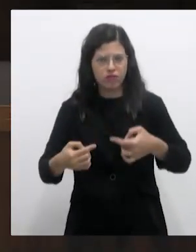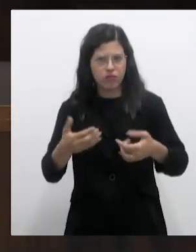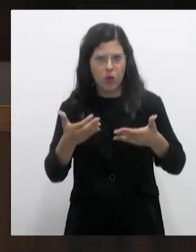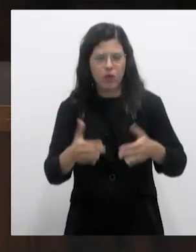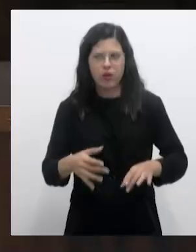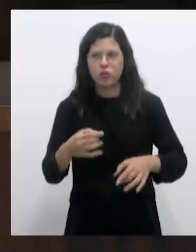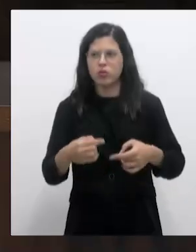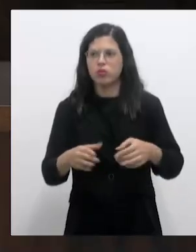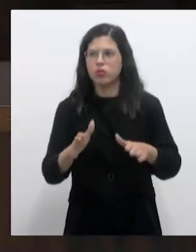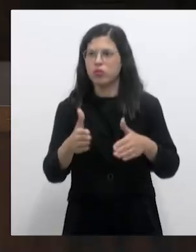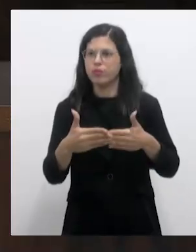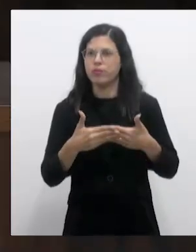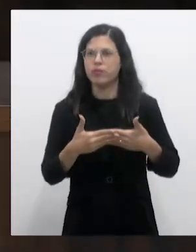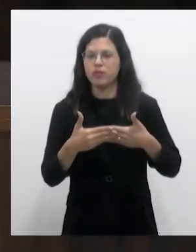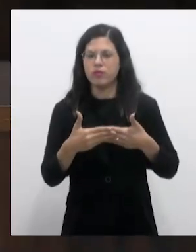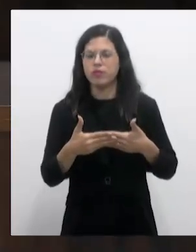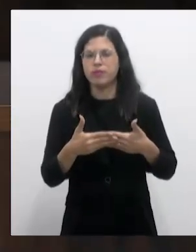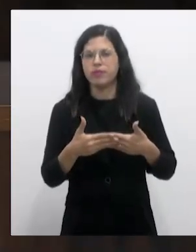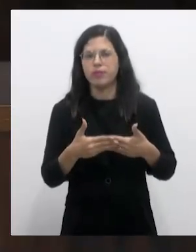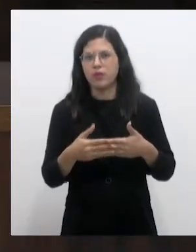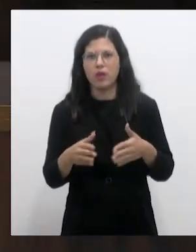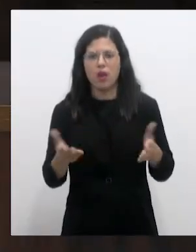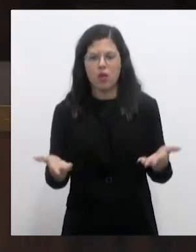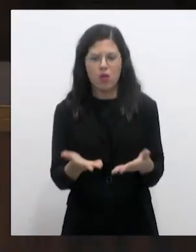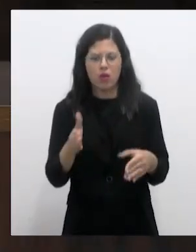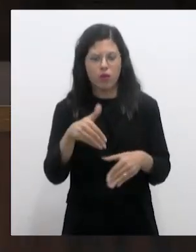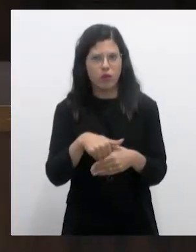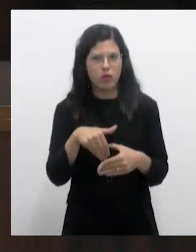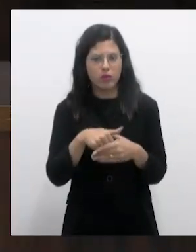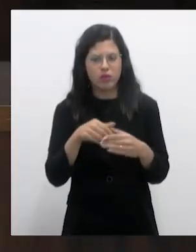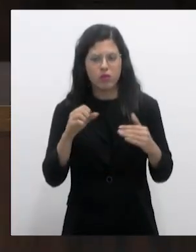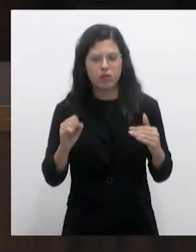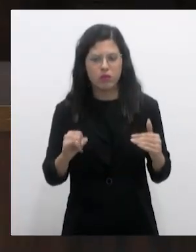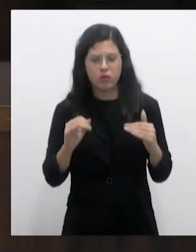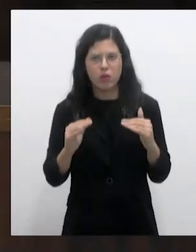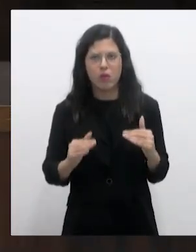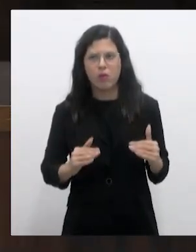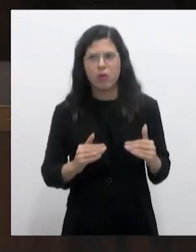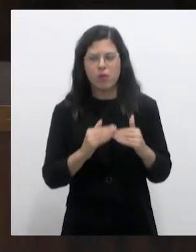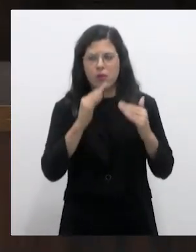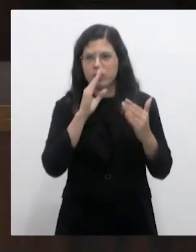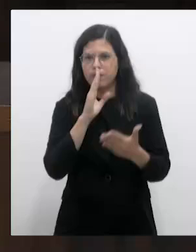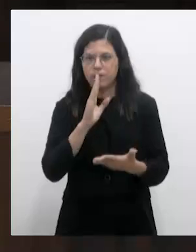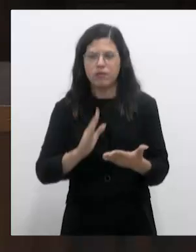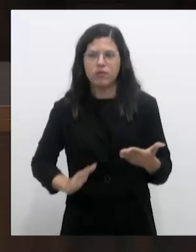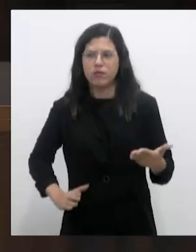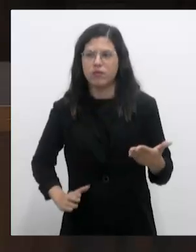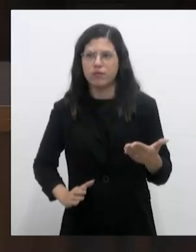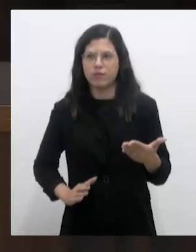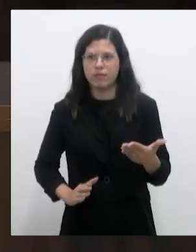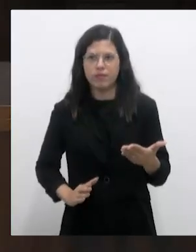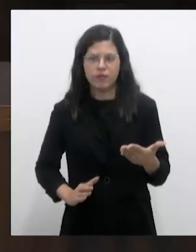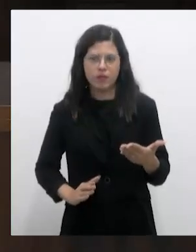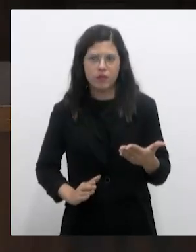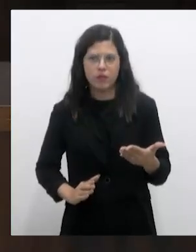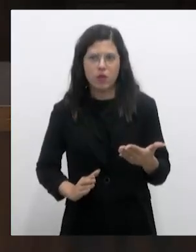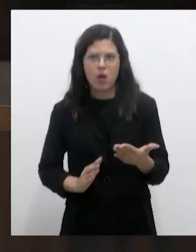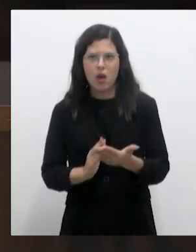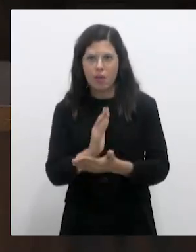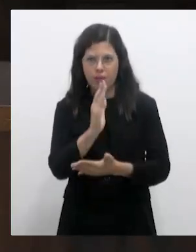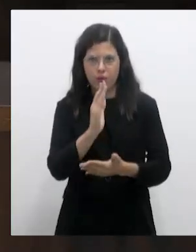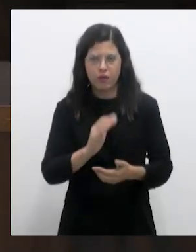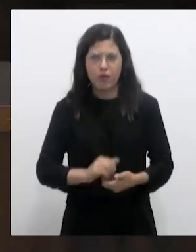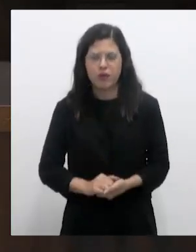quem queira discutir, encerrada a discussão. Em votação. Os senhores que aprovam, permaneçam como